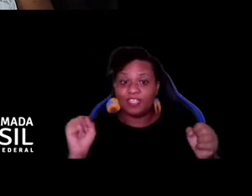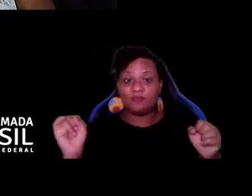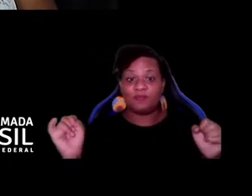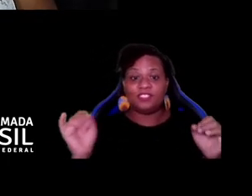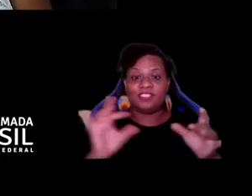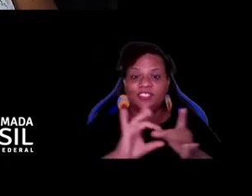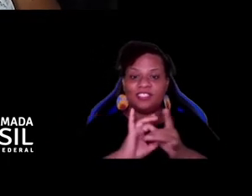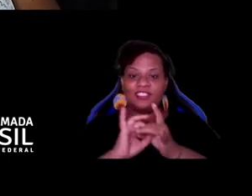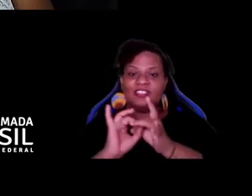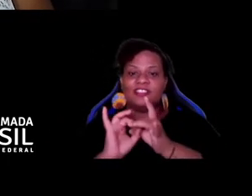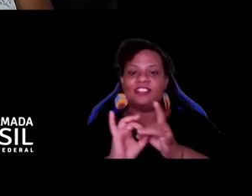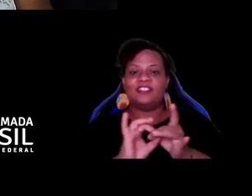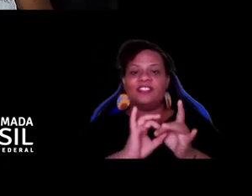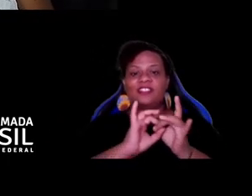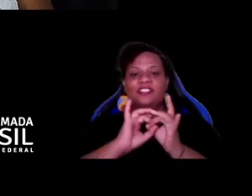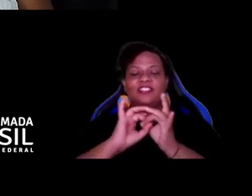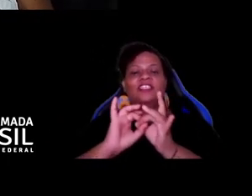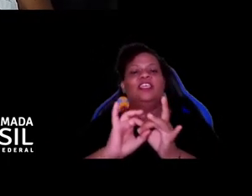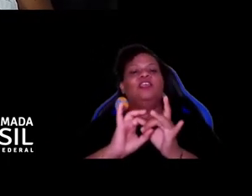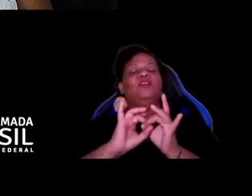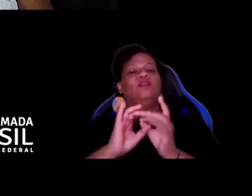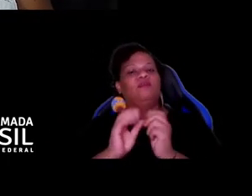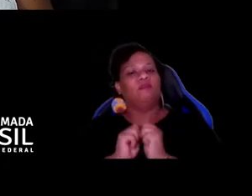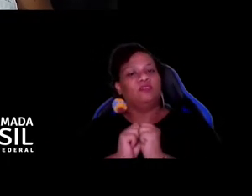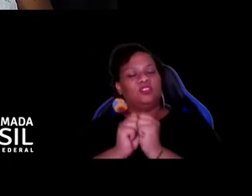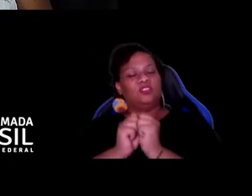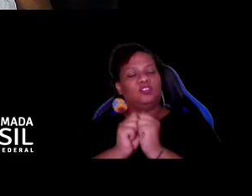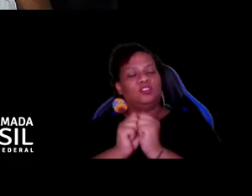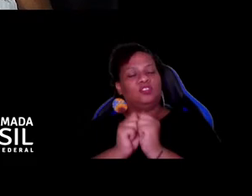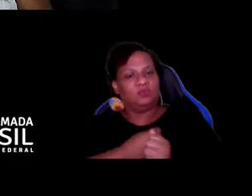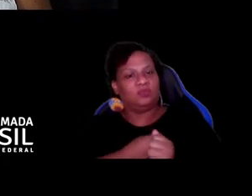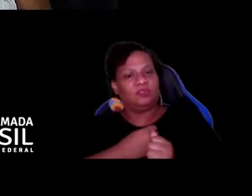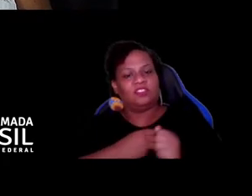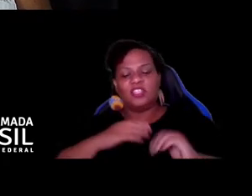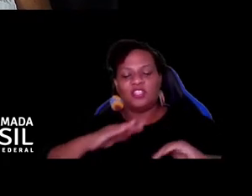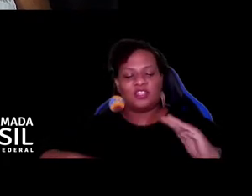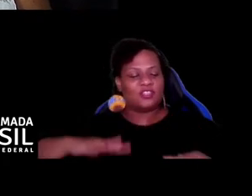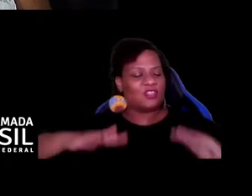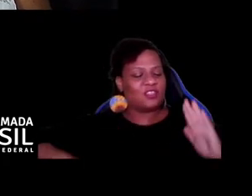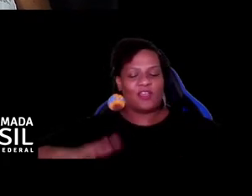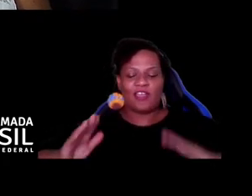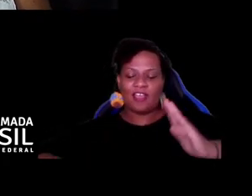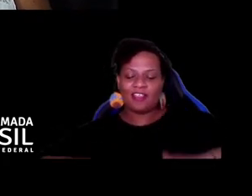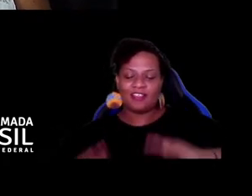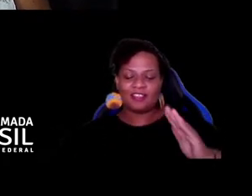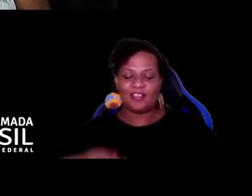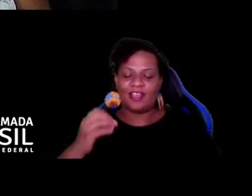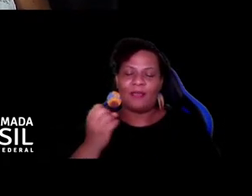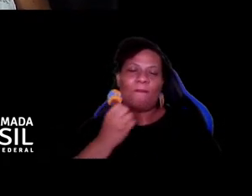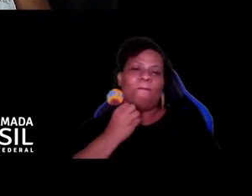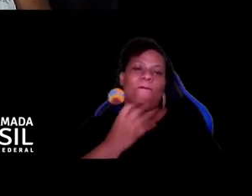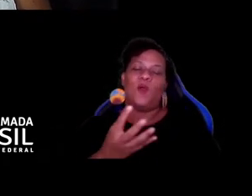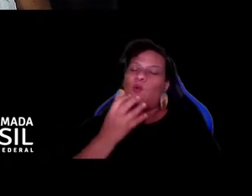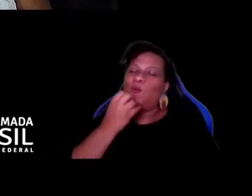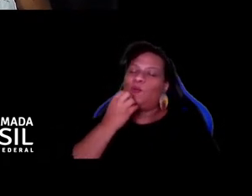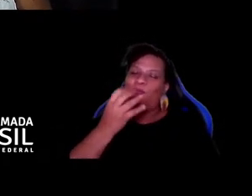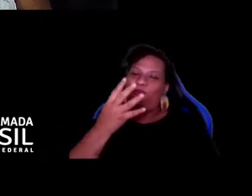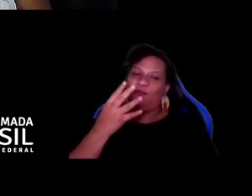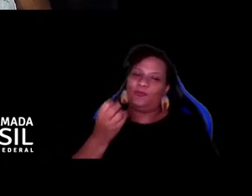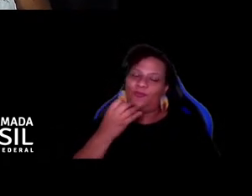Vamos fortalecer. E tocar tambor é muito bom. É muito bom, gente.